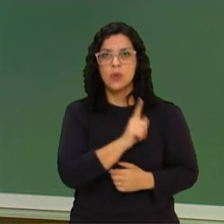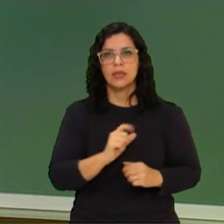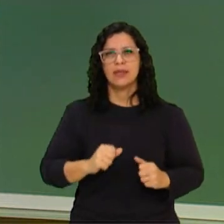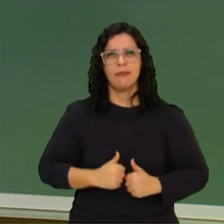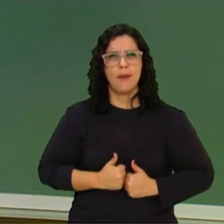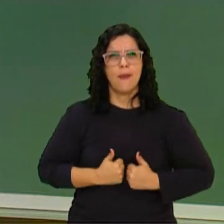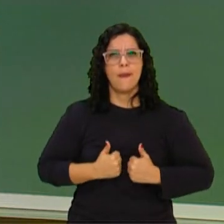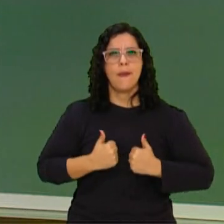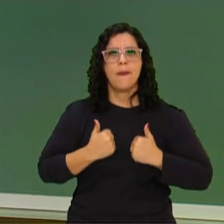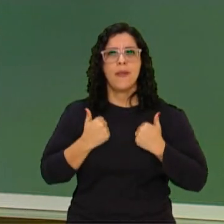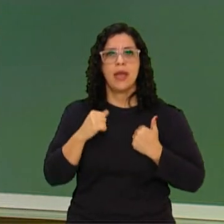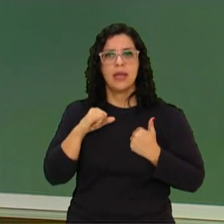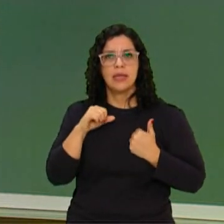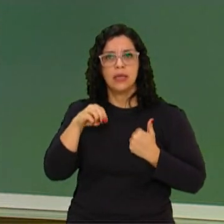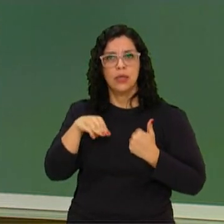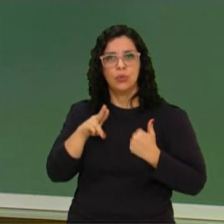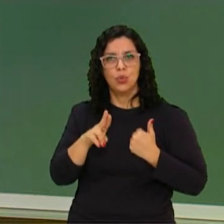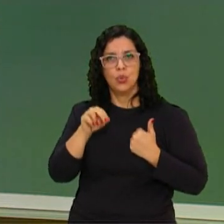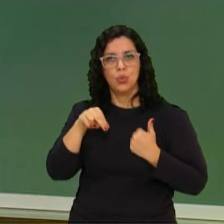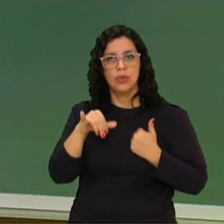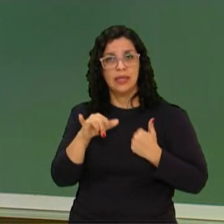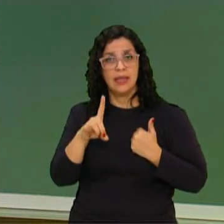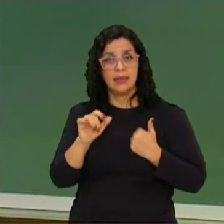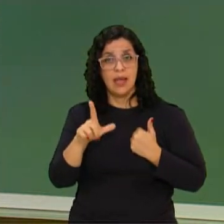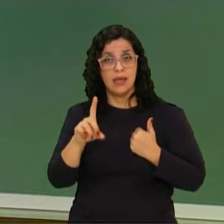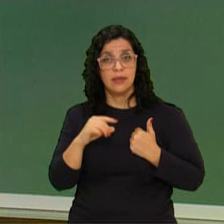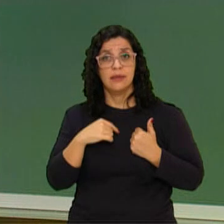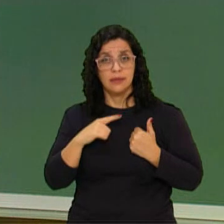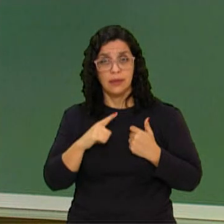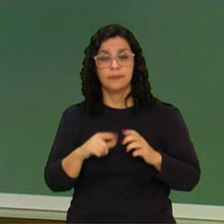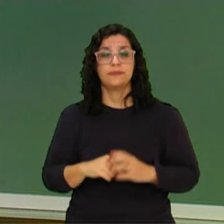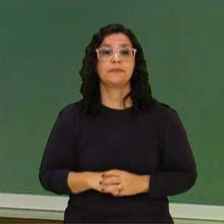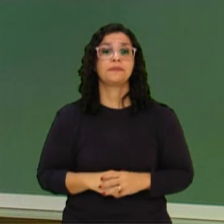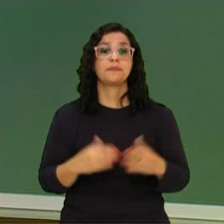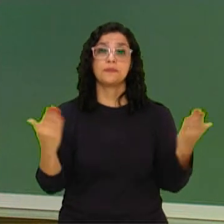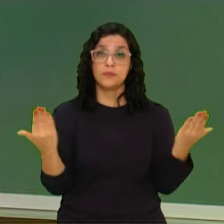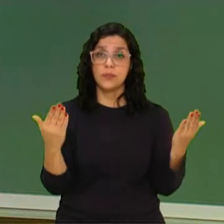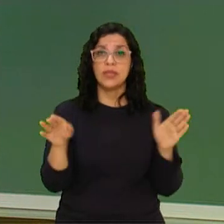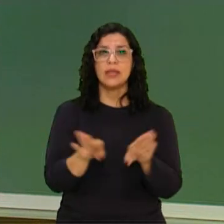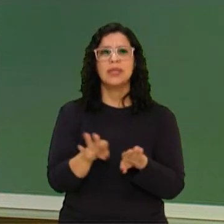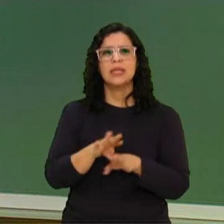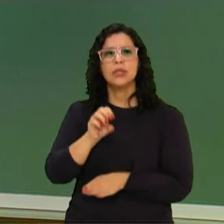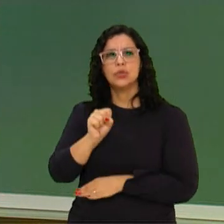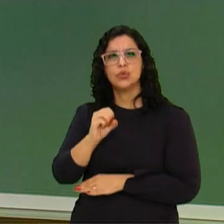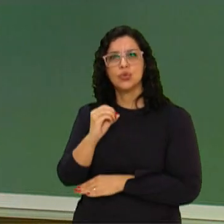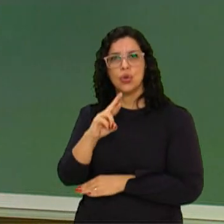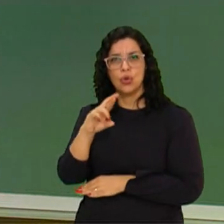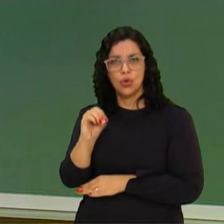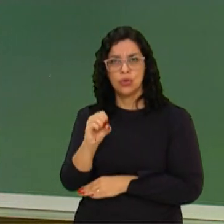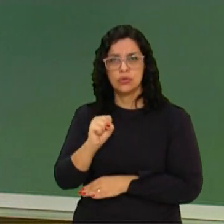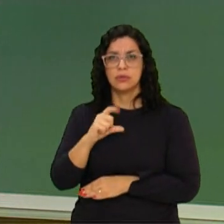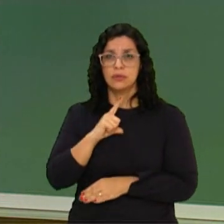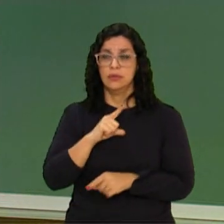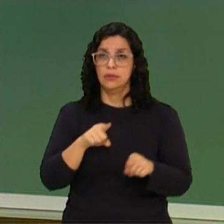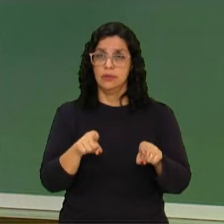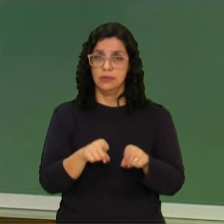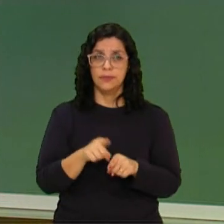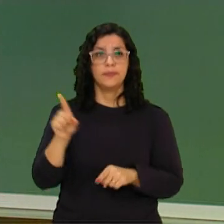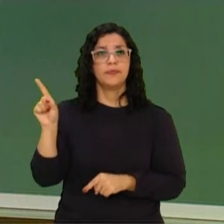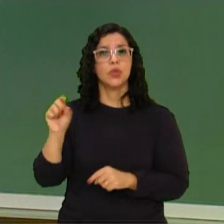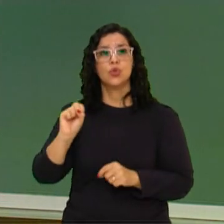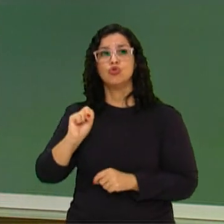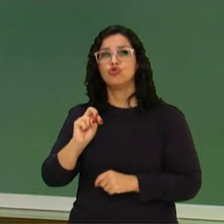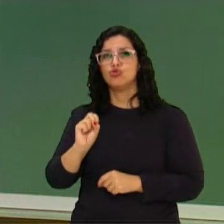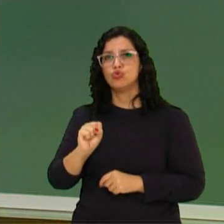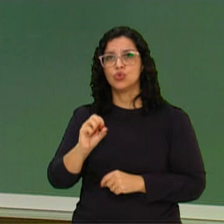ali a formação de uma imunização para a pessoa. E nós temos os soros, né? O soro é um